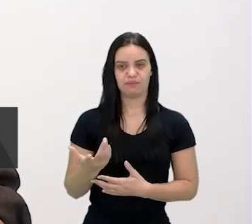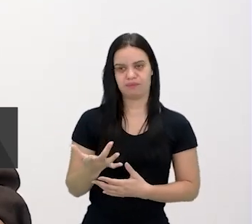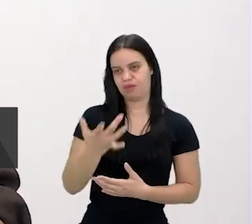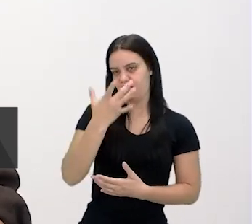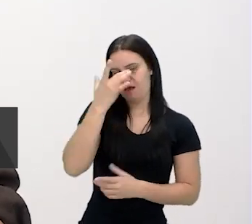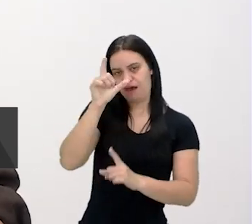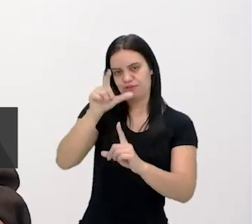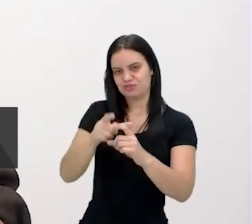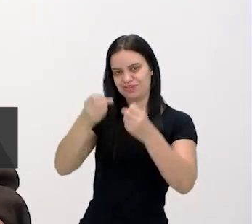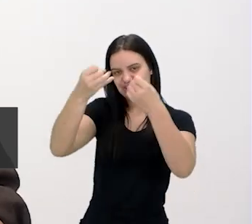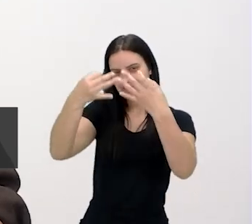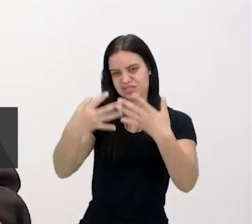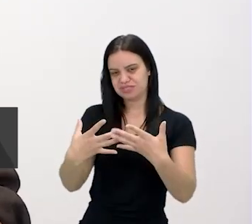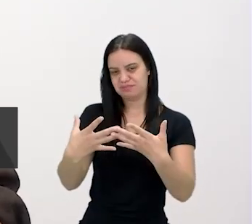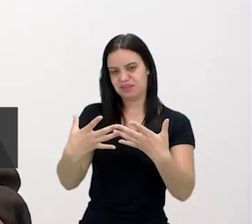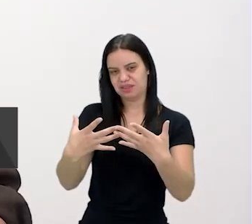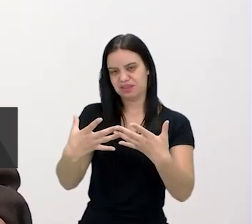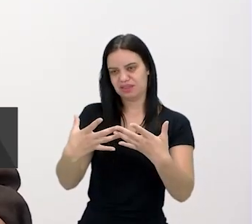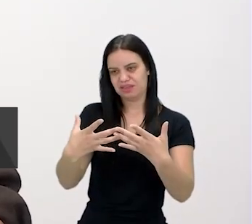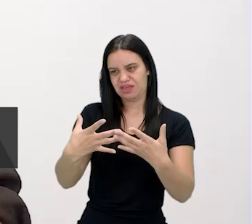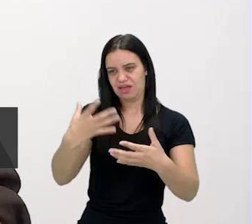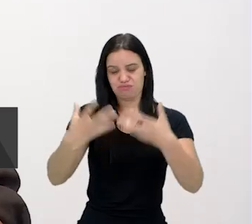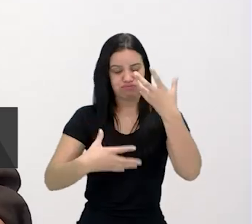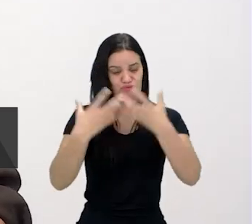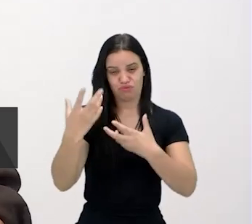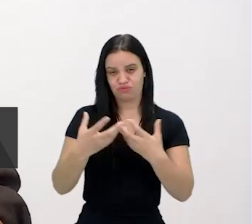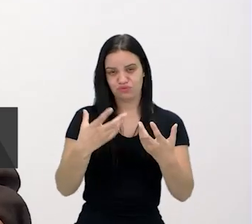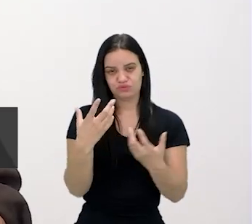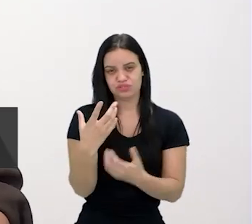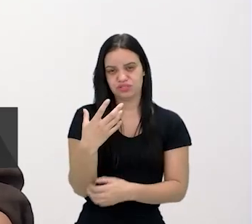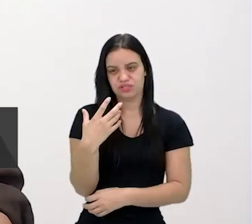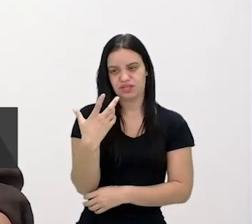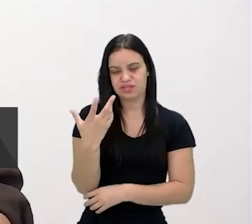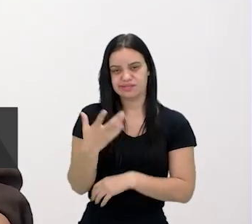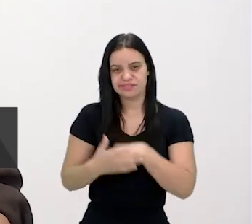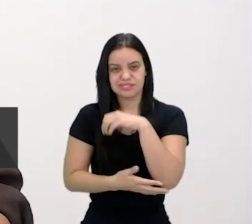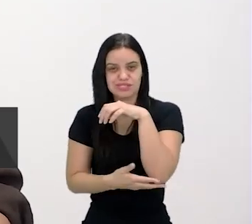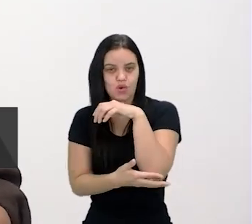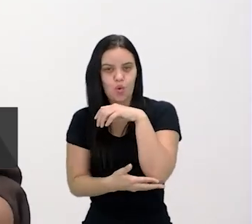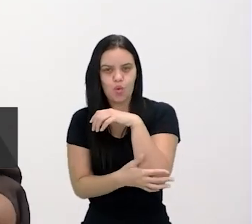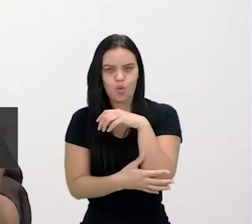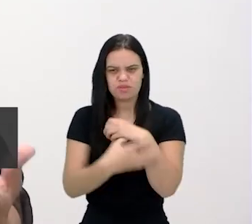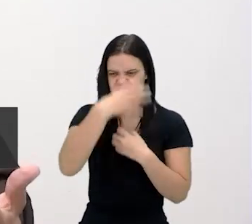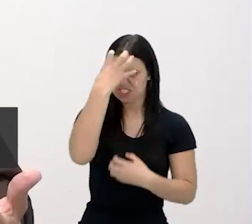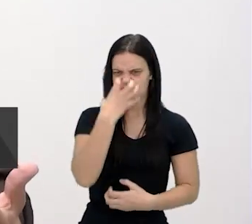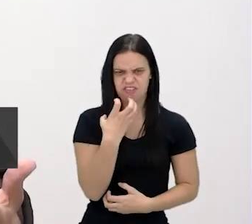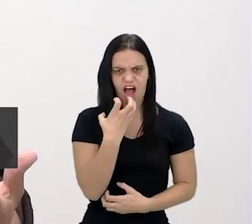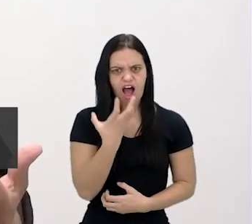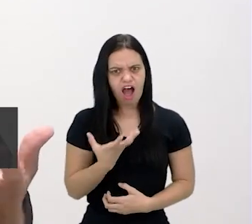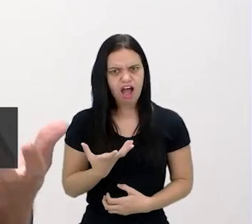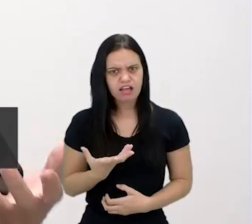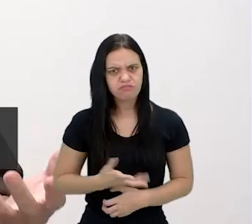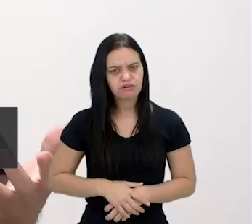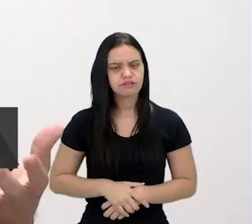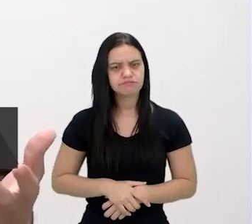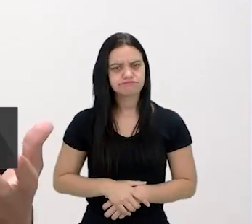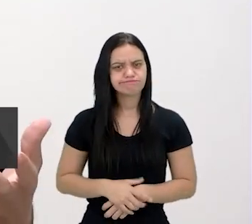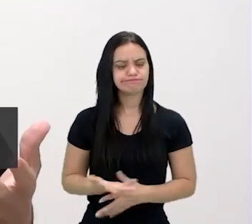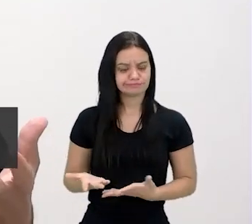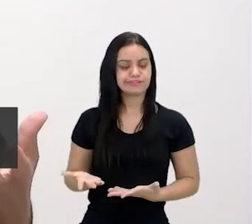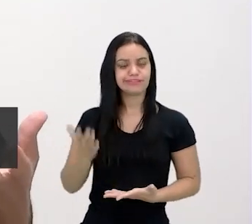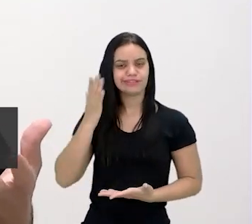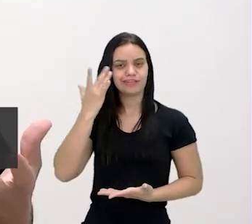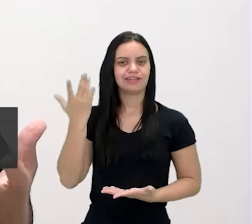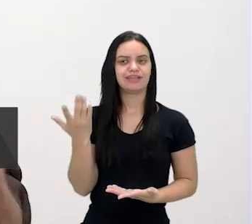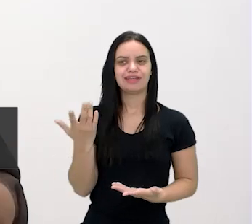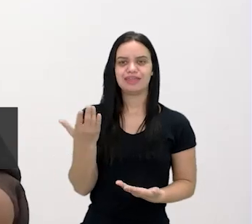várias vezes, ela confunde a raiva com os ciúmes, a possessividade, a birra de uma criança,